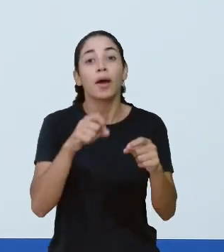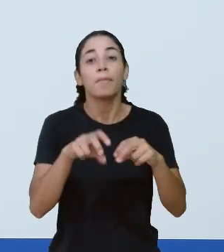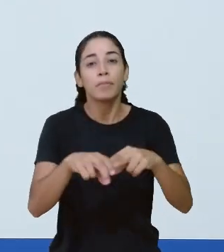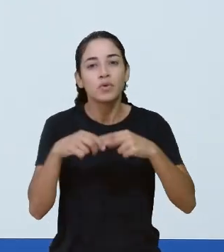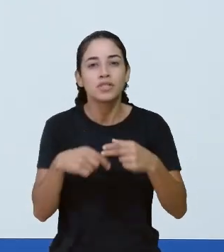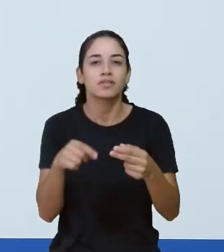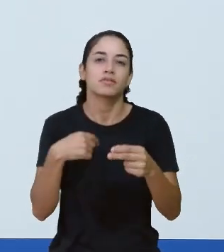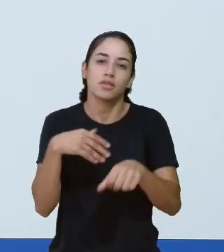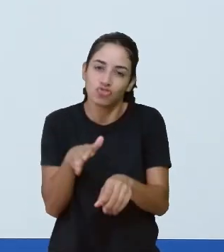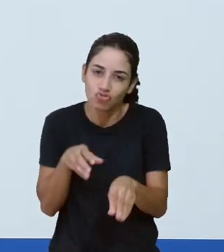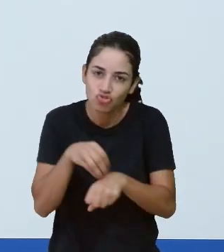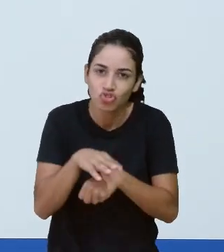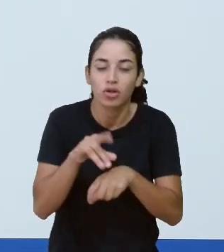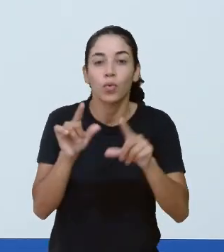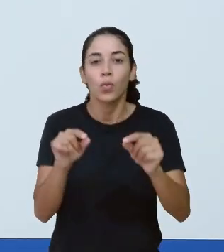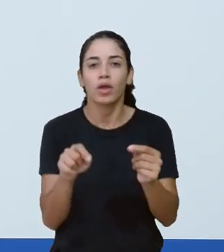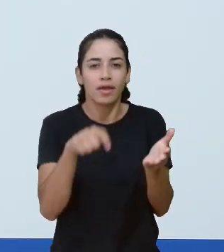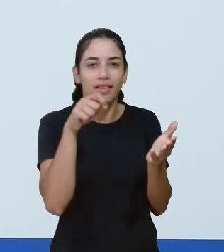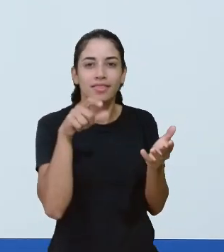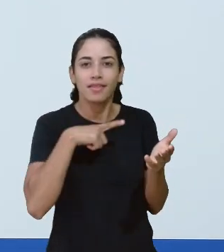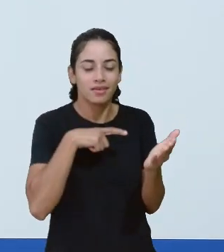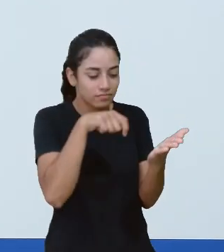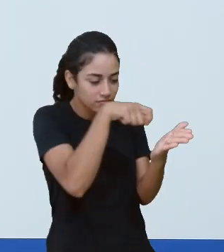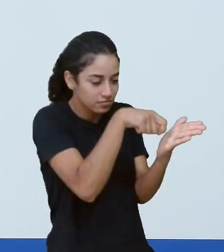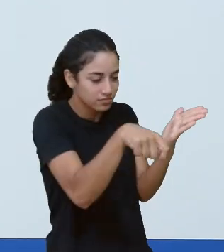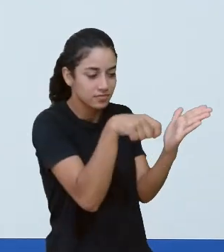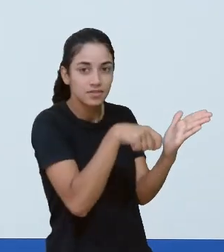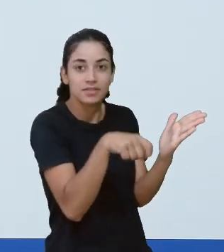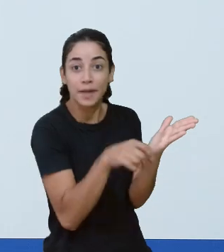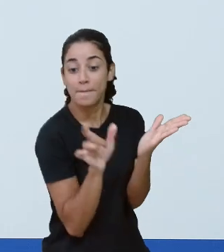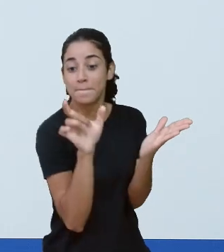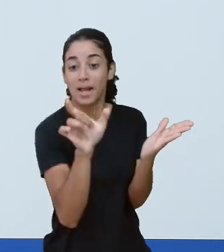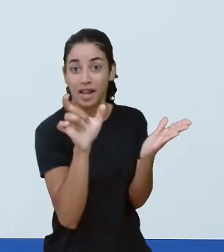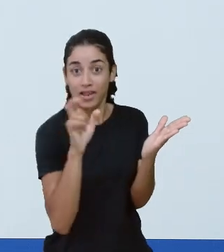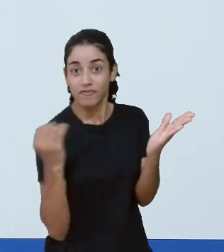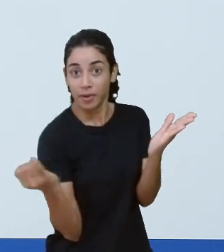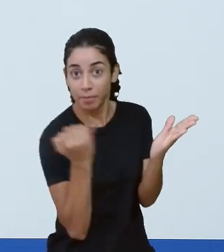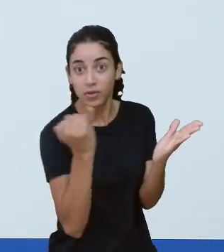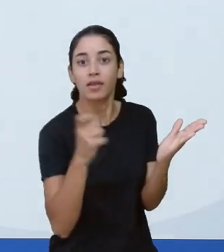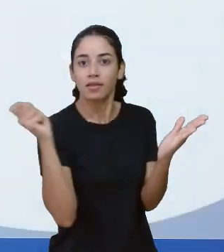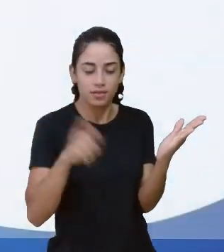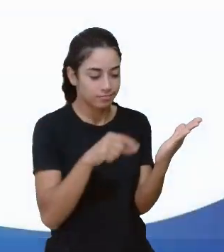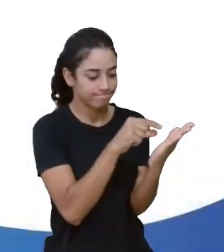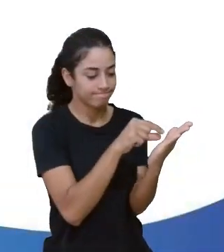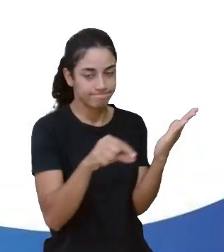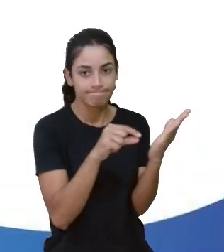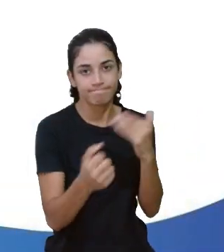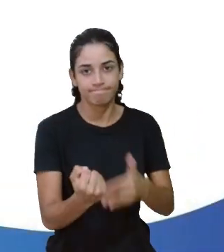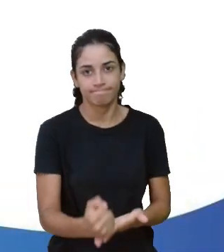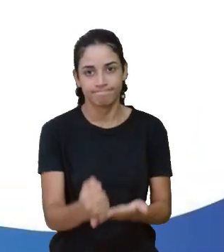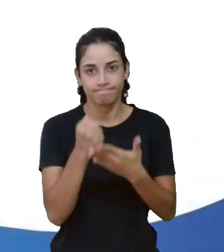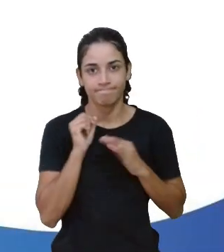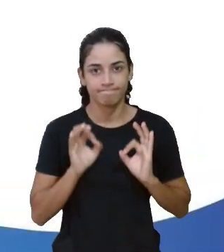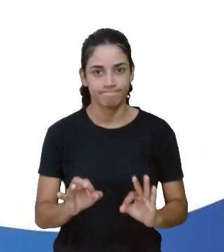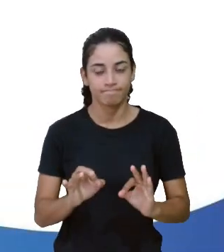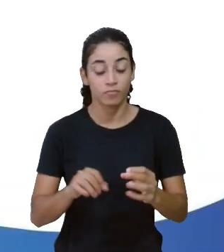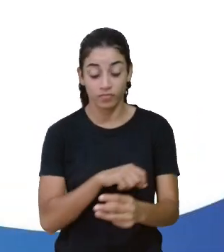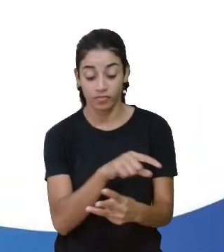de texto, passa uma canetinha colorida naquelas palavras-chave, porque isso vai facilitar muito.